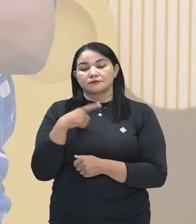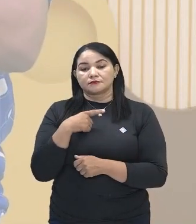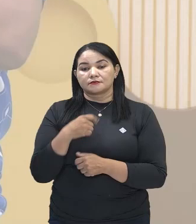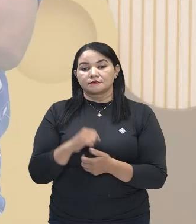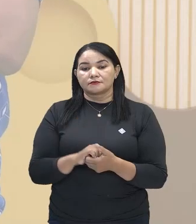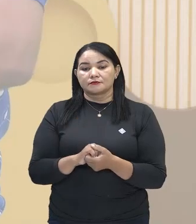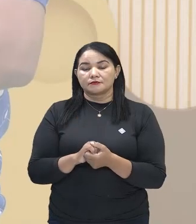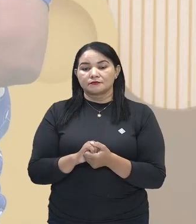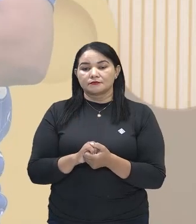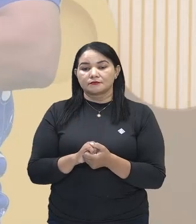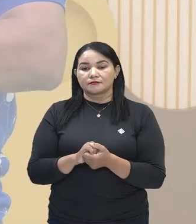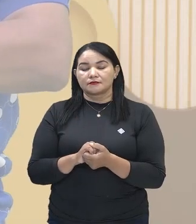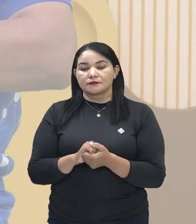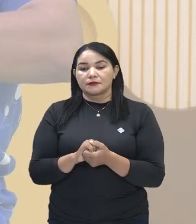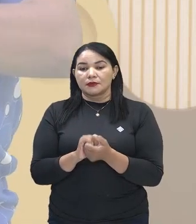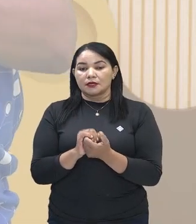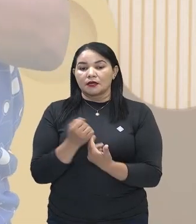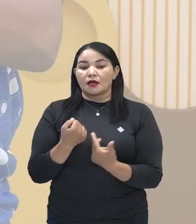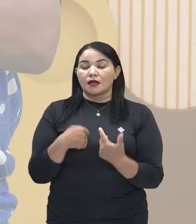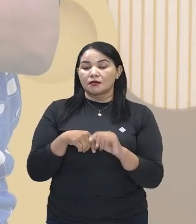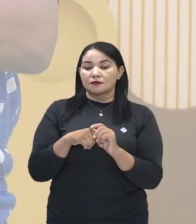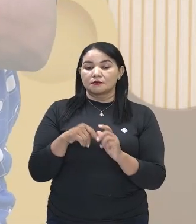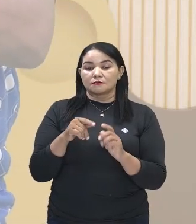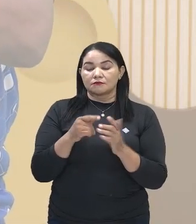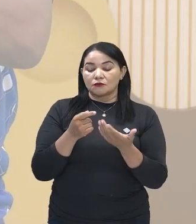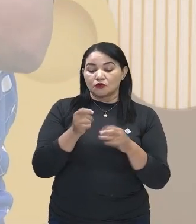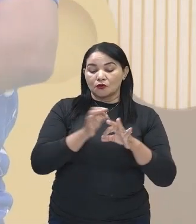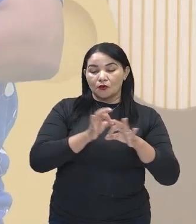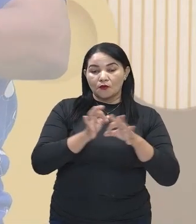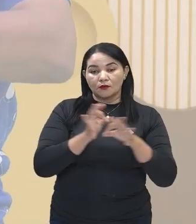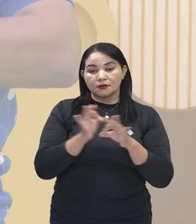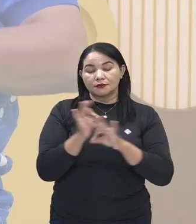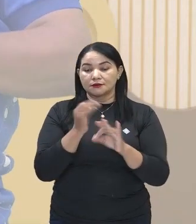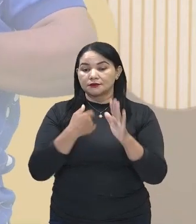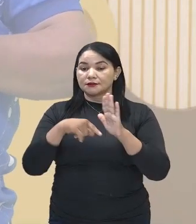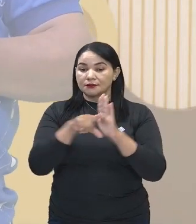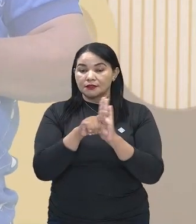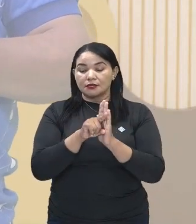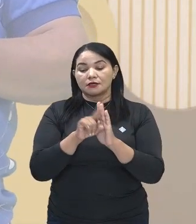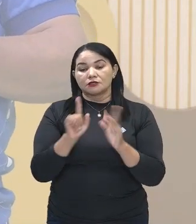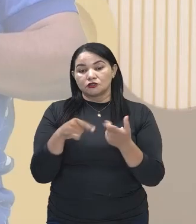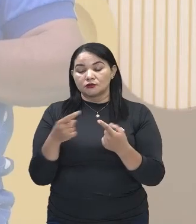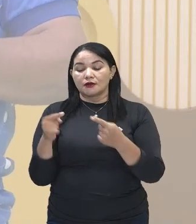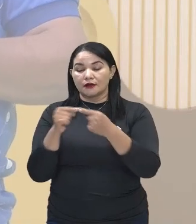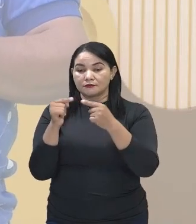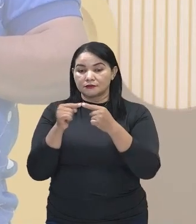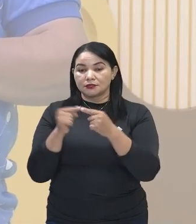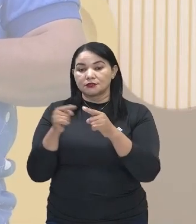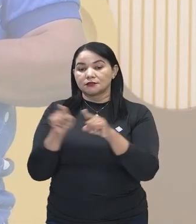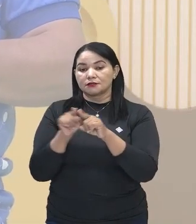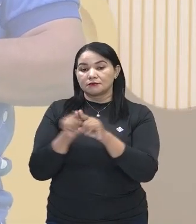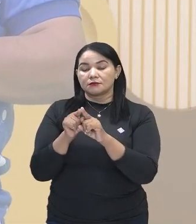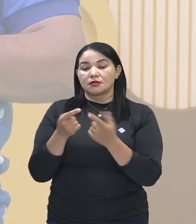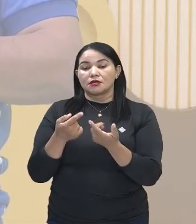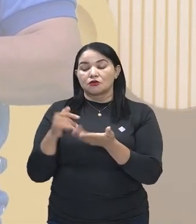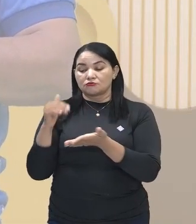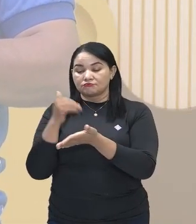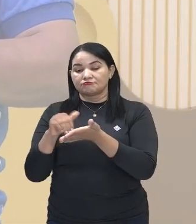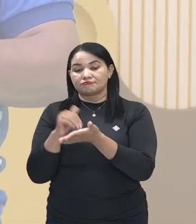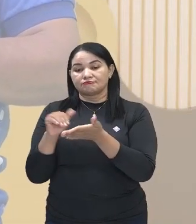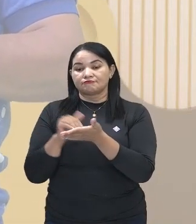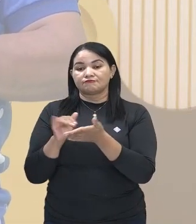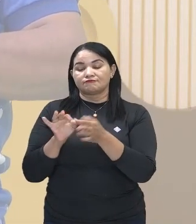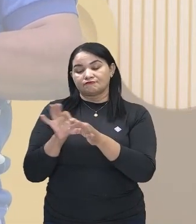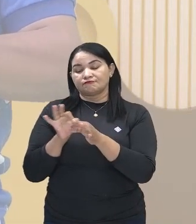que fazem as leis, aqueles que aplicam as leis e aqueles que executam as leis. Tá